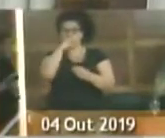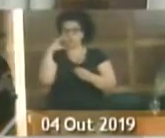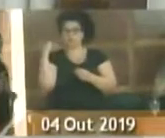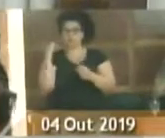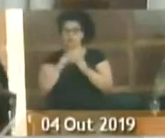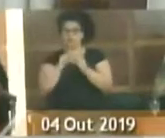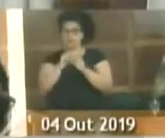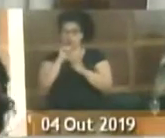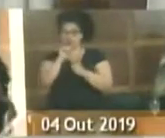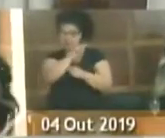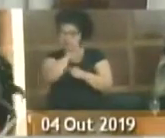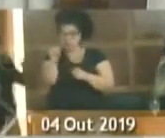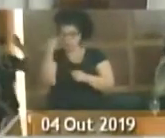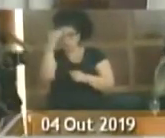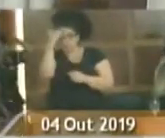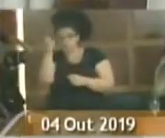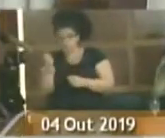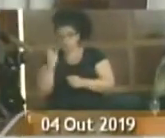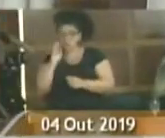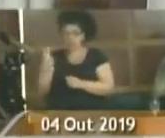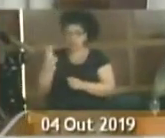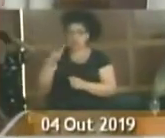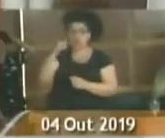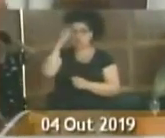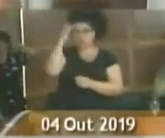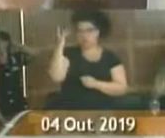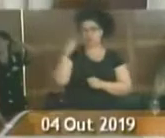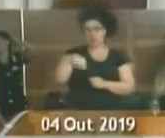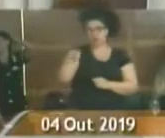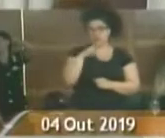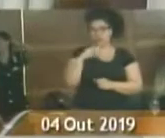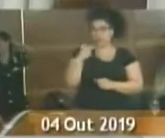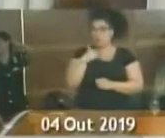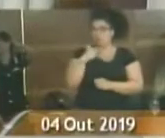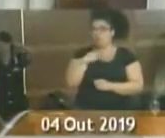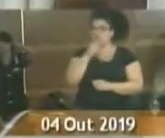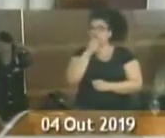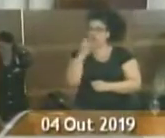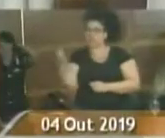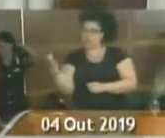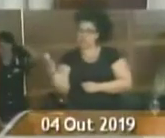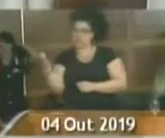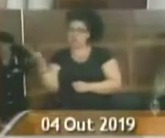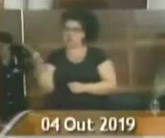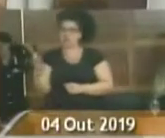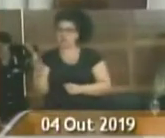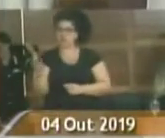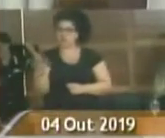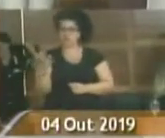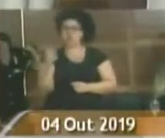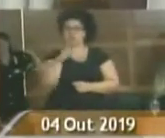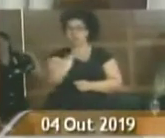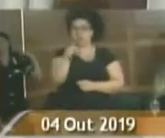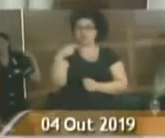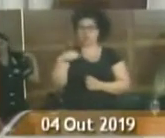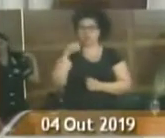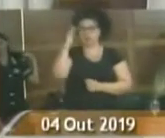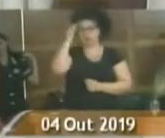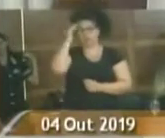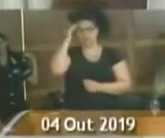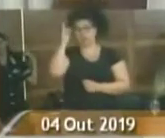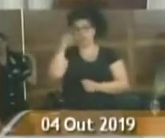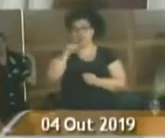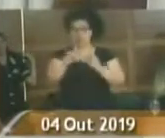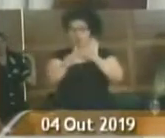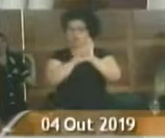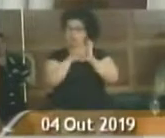vocês souberem de alguém, mesmo que seja alguém que vocês não possam denunciar, não entendam que isso é um crime, que